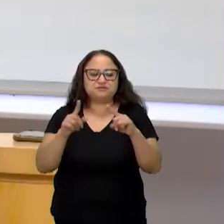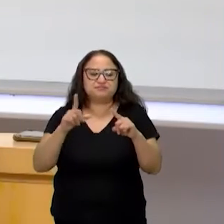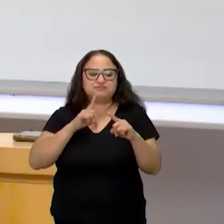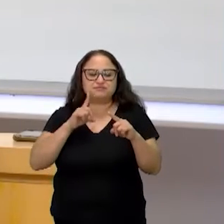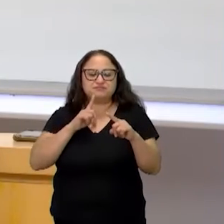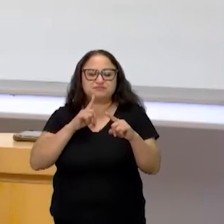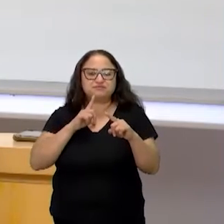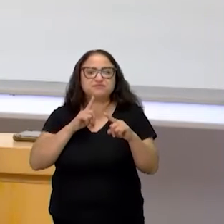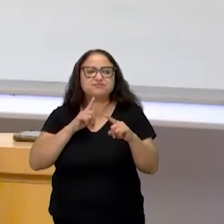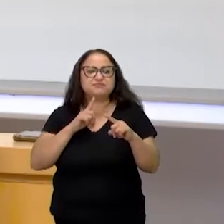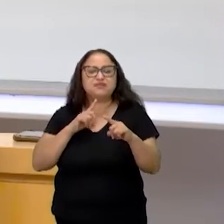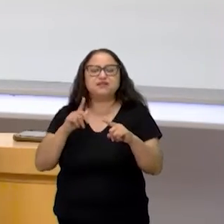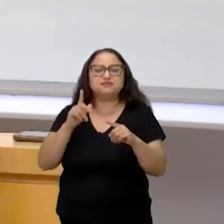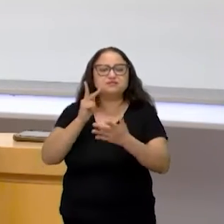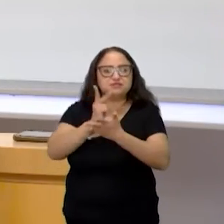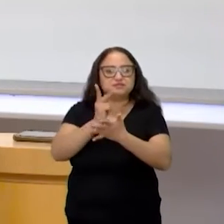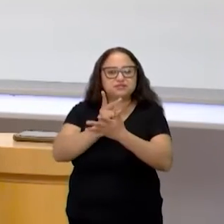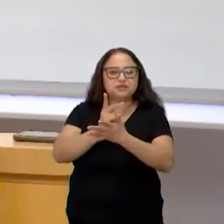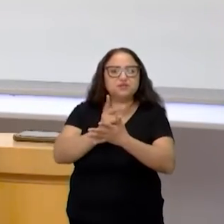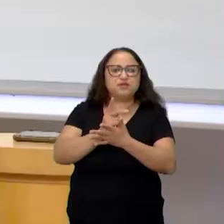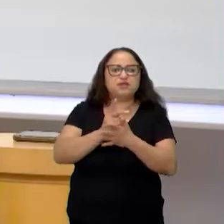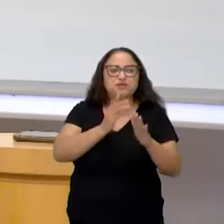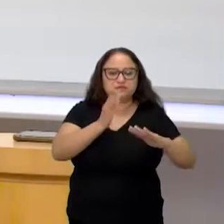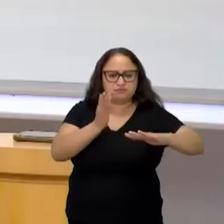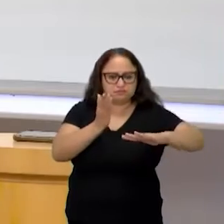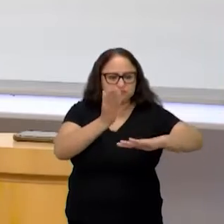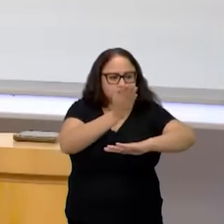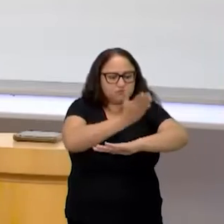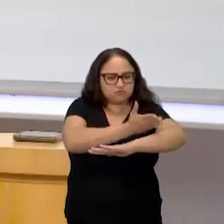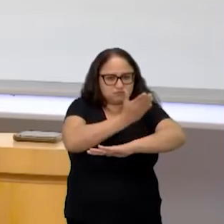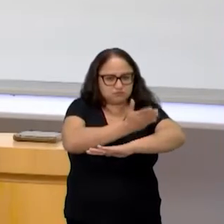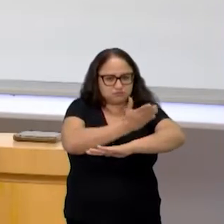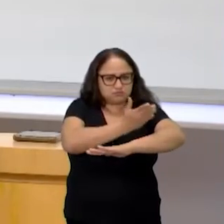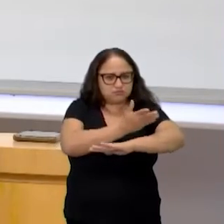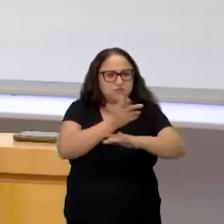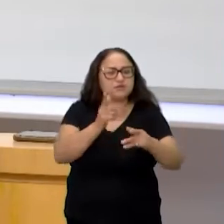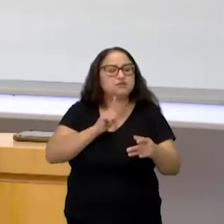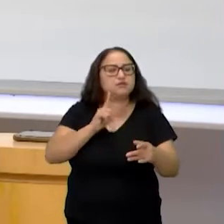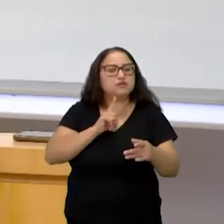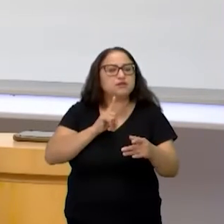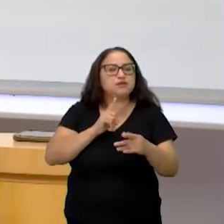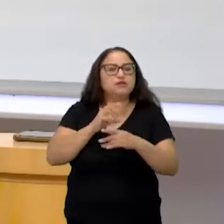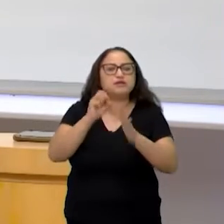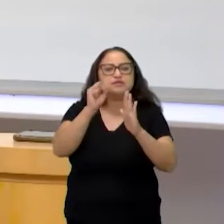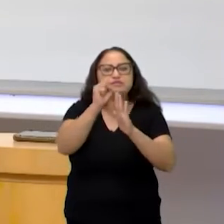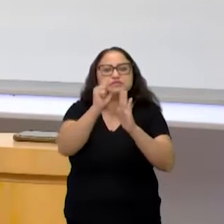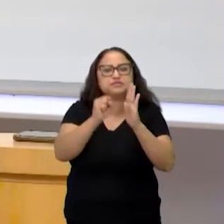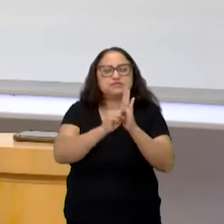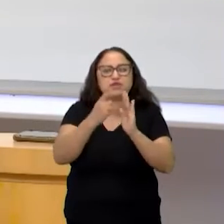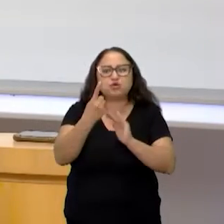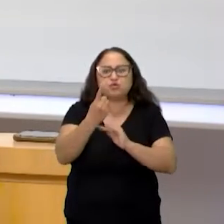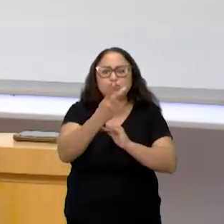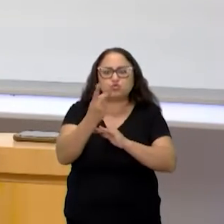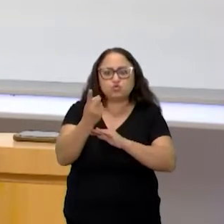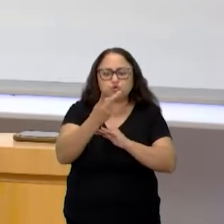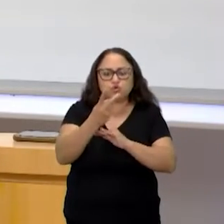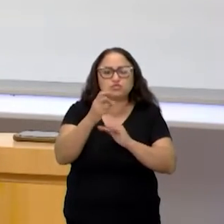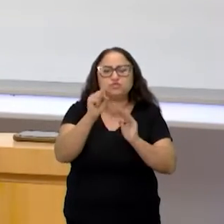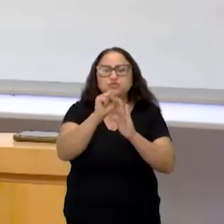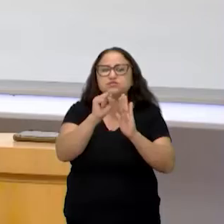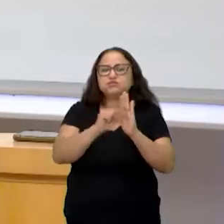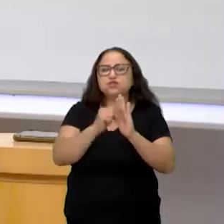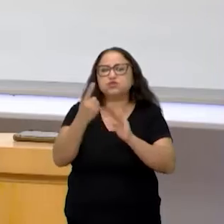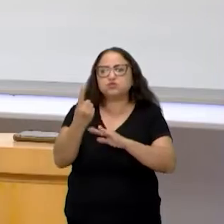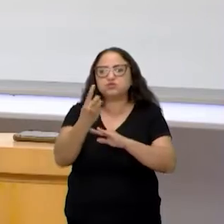já a partir aí da Idade Média, né? Esse registro convencional de partitura, a partir do século XII, século XIII, tá? É aí